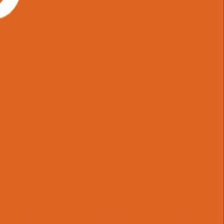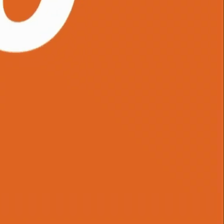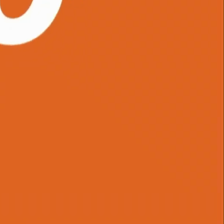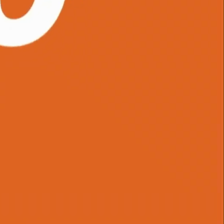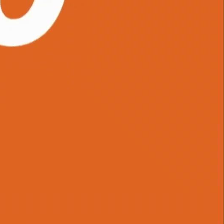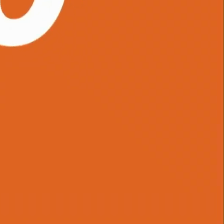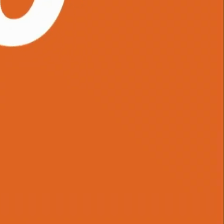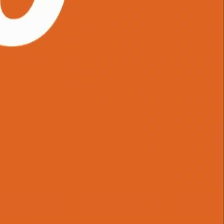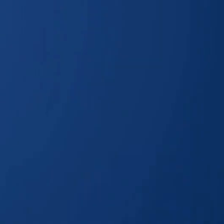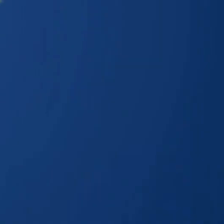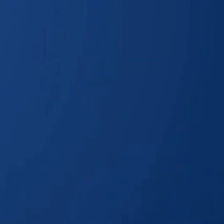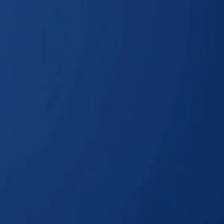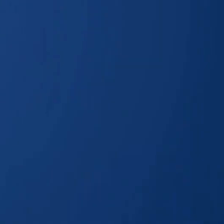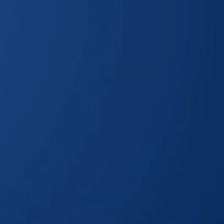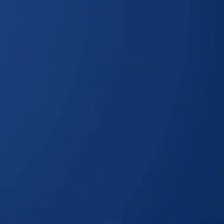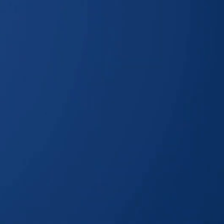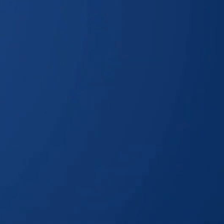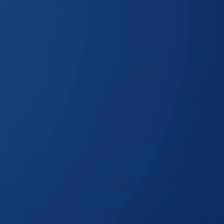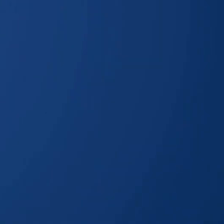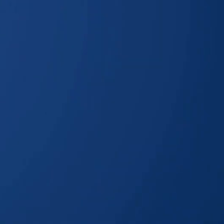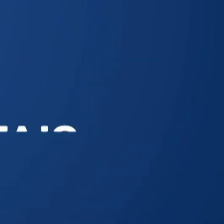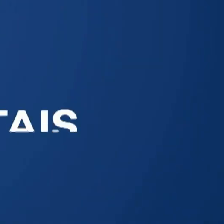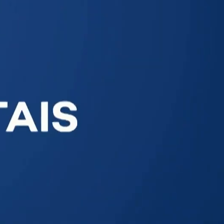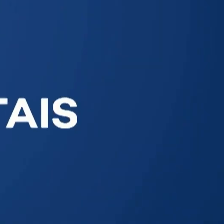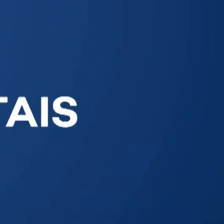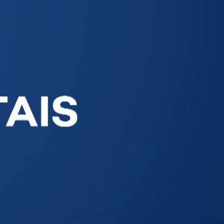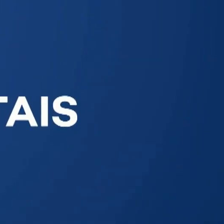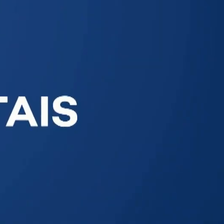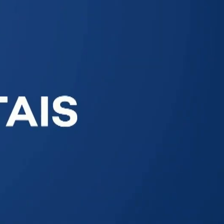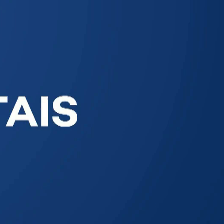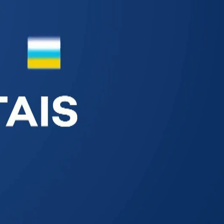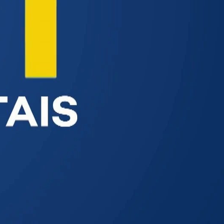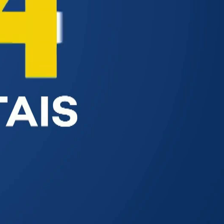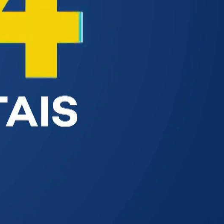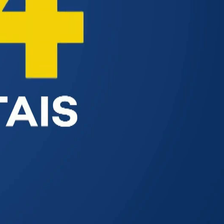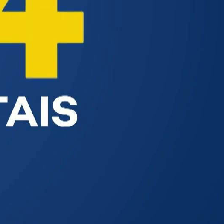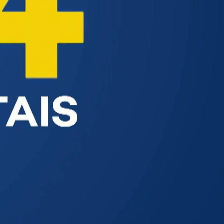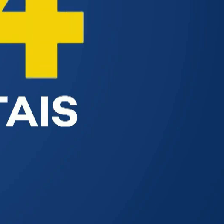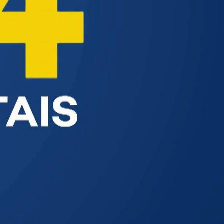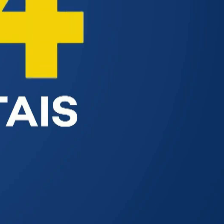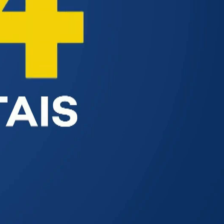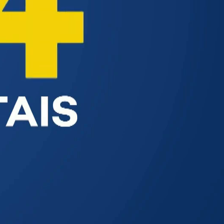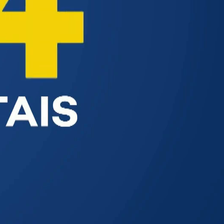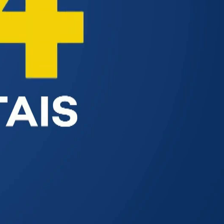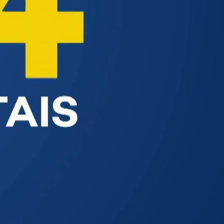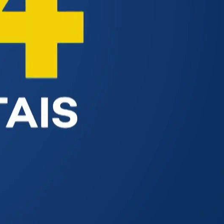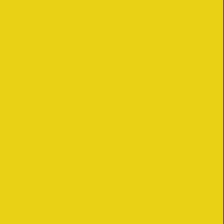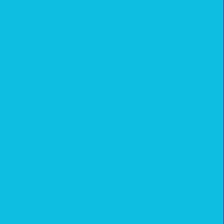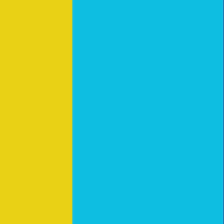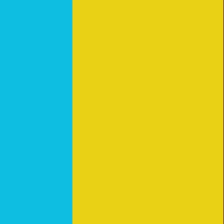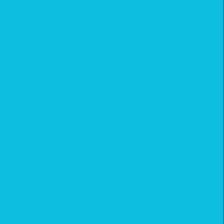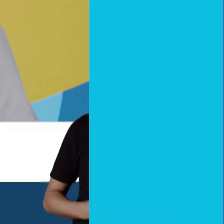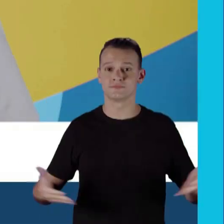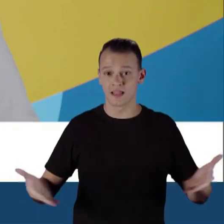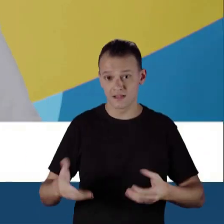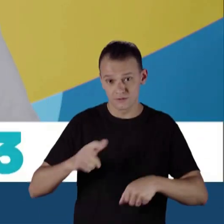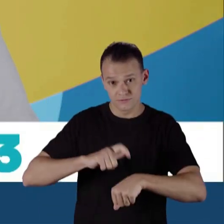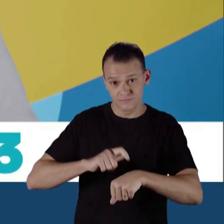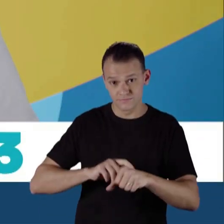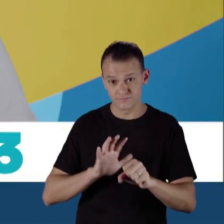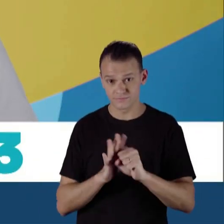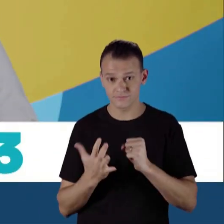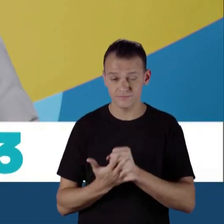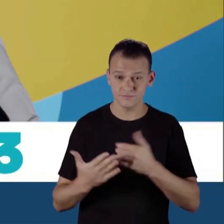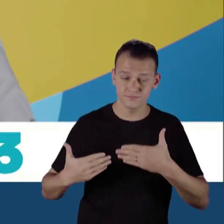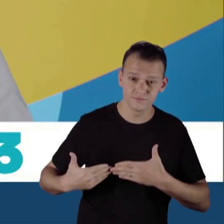eu apoio. Entre a cartela Novo 30. Agora são os distritais do União. Vote 44. Neste momento de